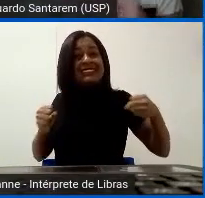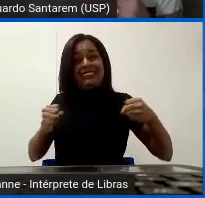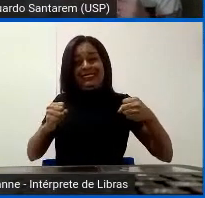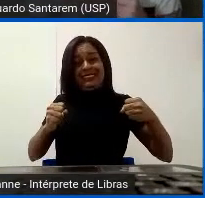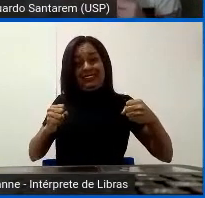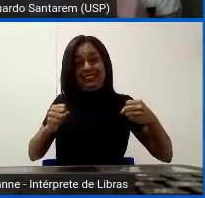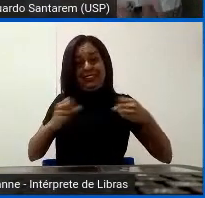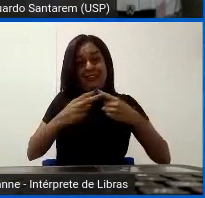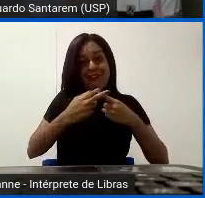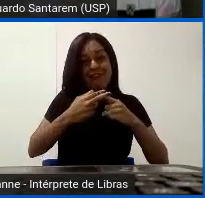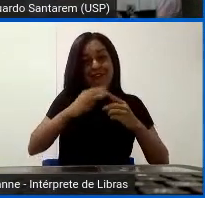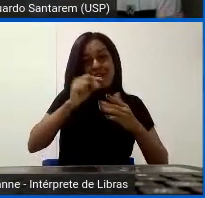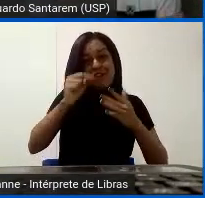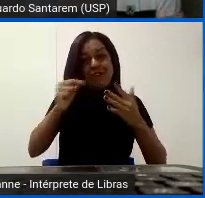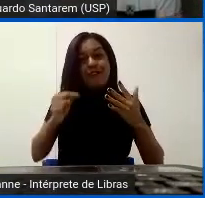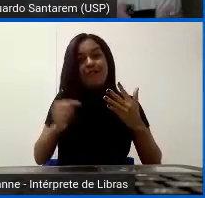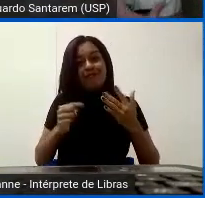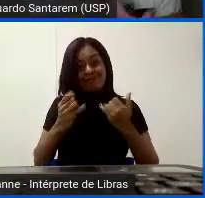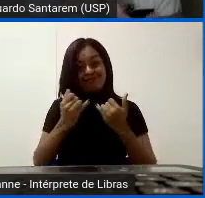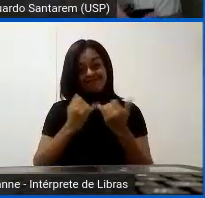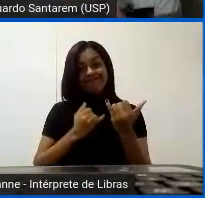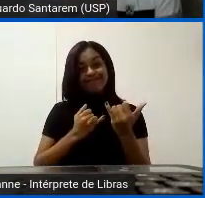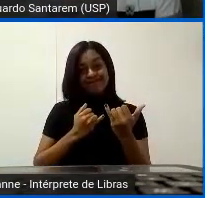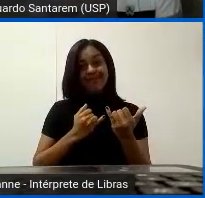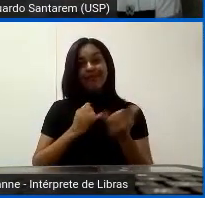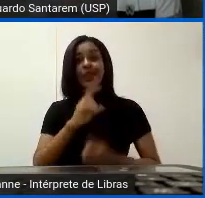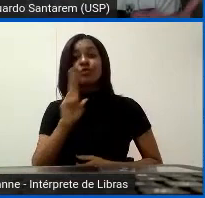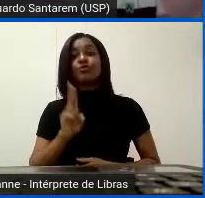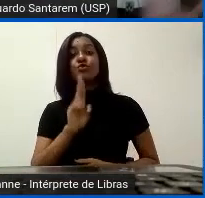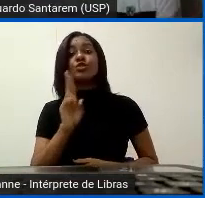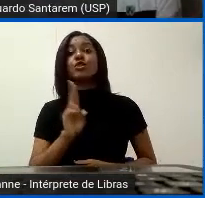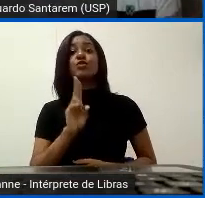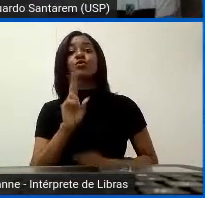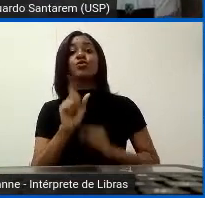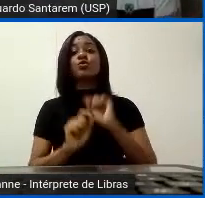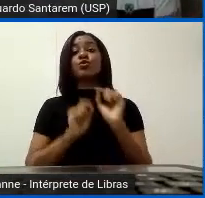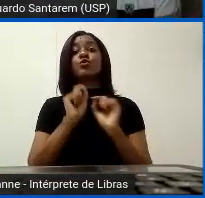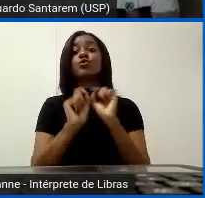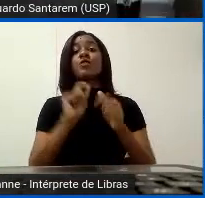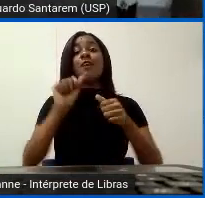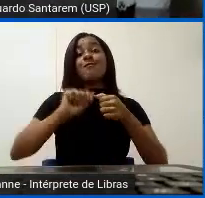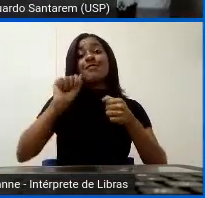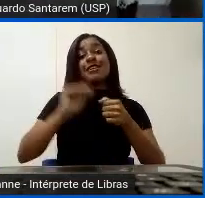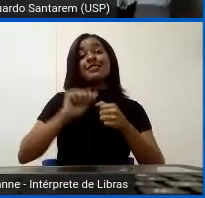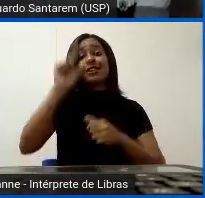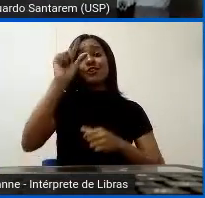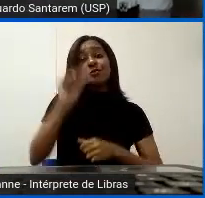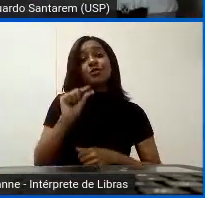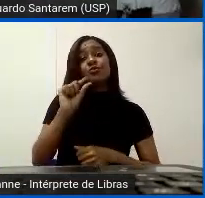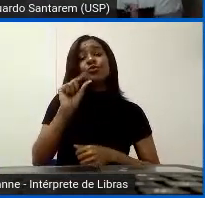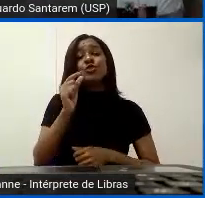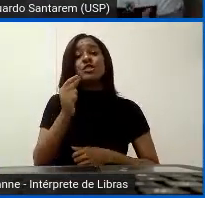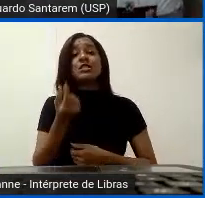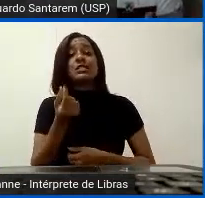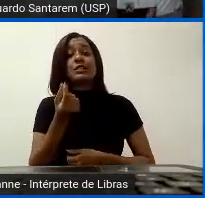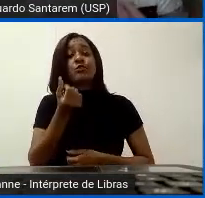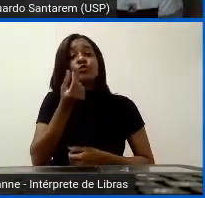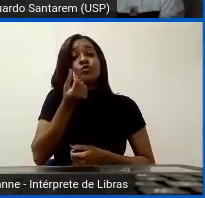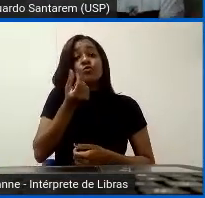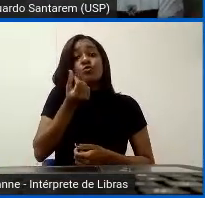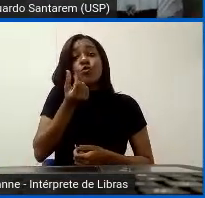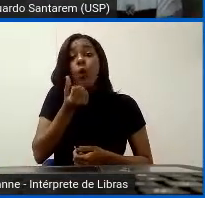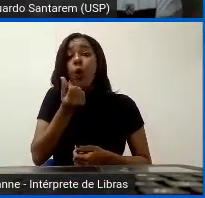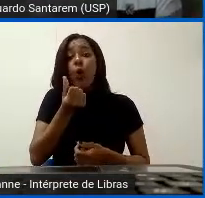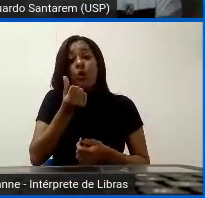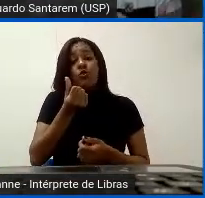então quando eu uso esse tipo de ferramenta o que que eu consigo fazer eu consigo diminuir o custo por exemplo de um experimento desse eu consigo